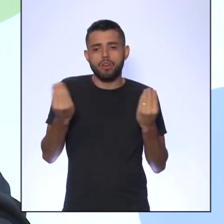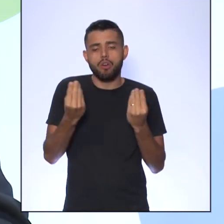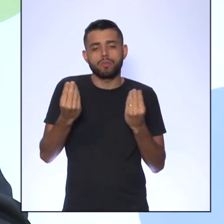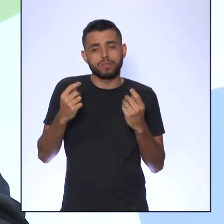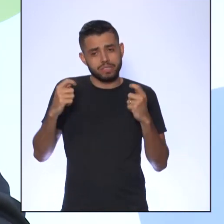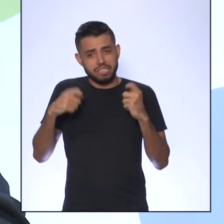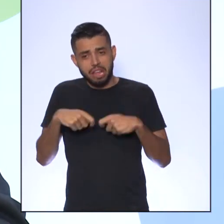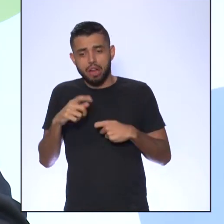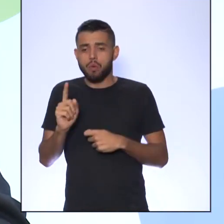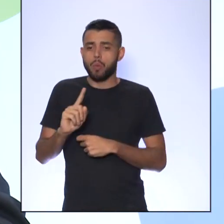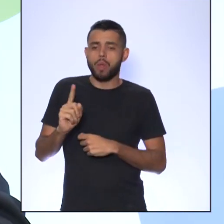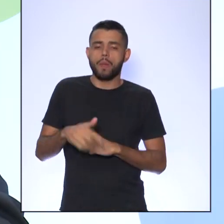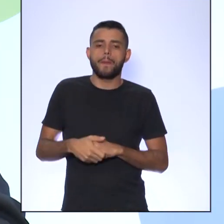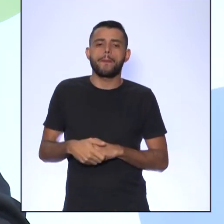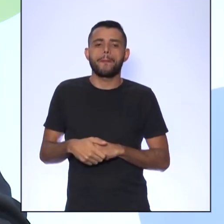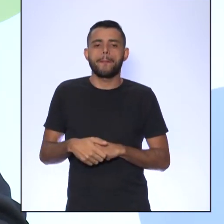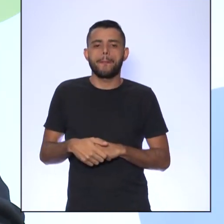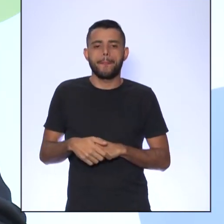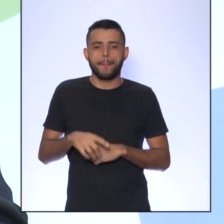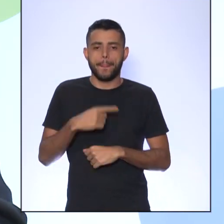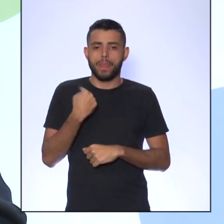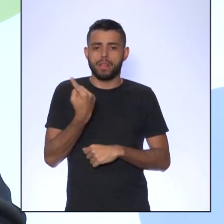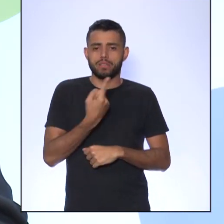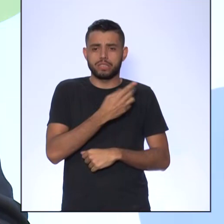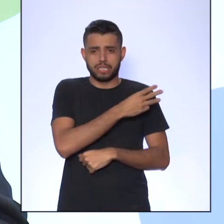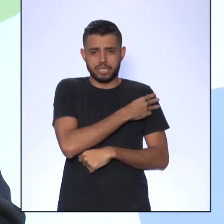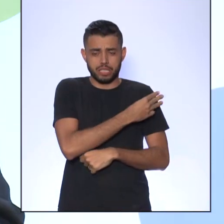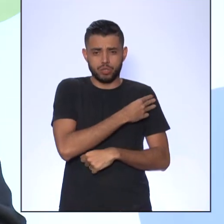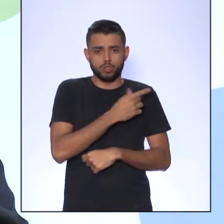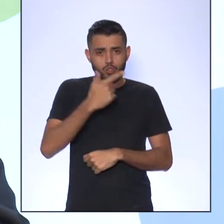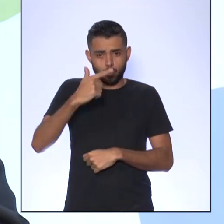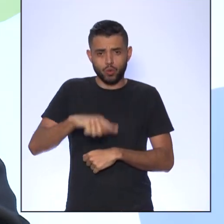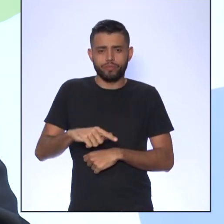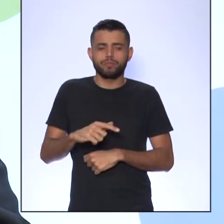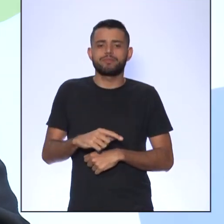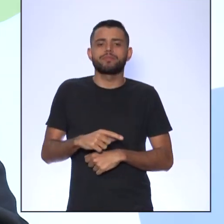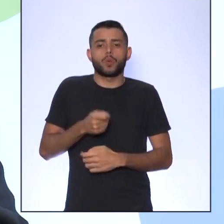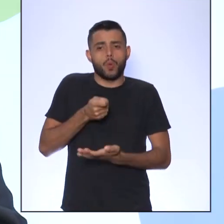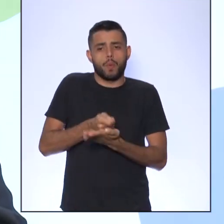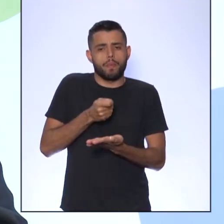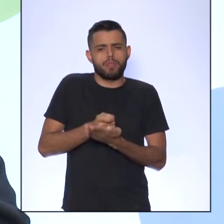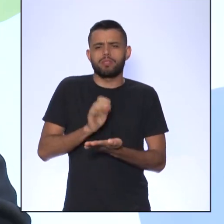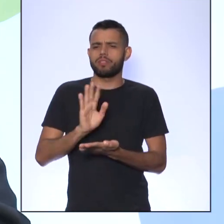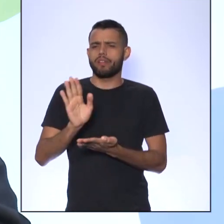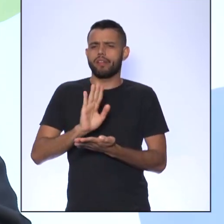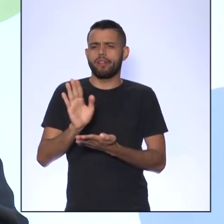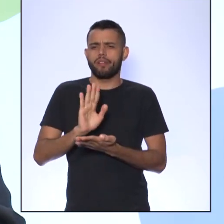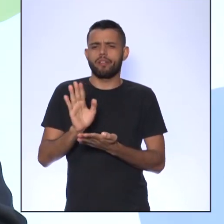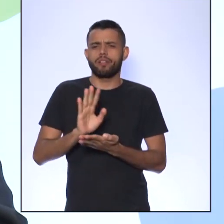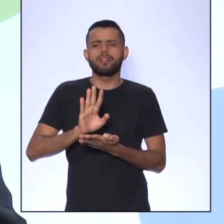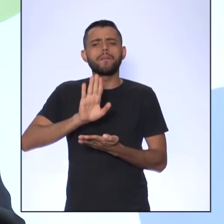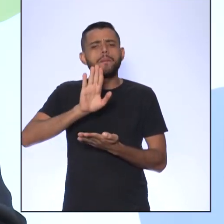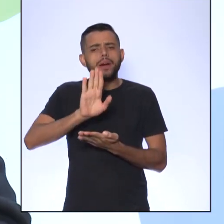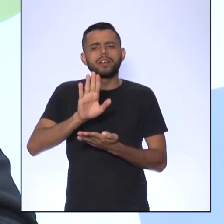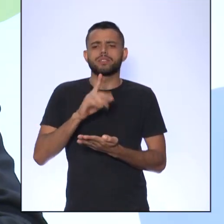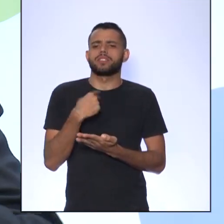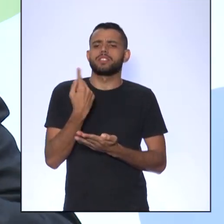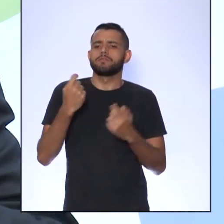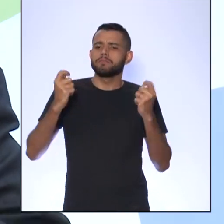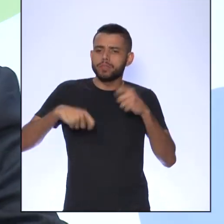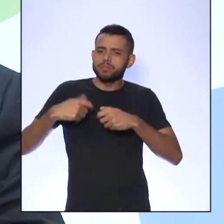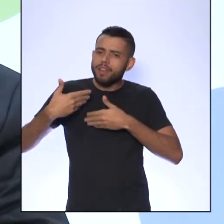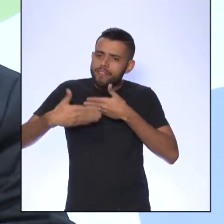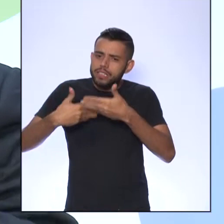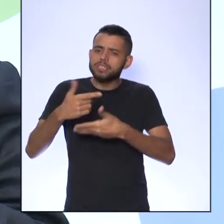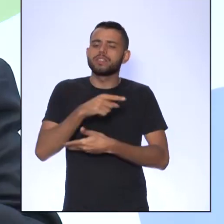Mas Ana Carolina perguntando aqui, vamos ter que fazer o terceiro ano de novo? Ter que fazer, o objetivo não é esse, é que a gente possa avançar, que vocês